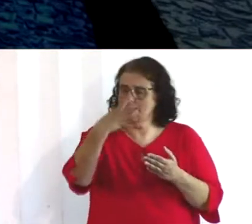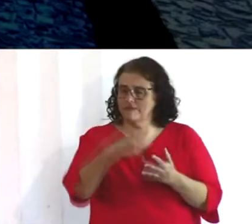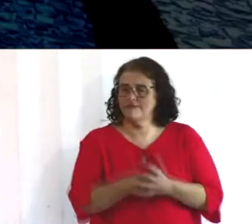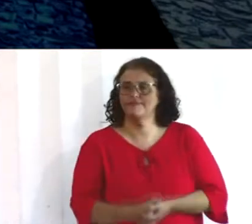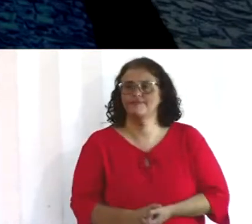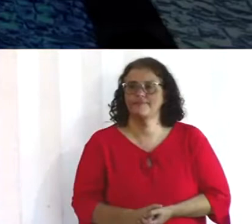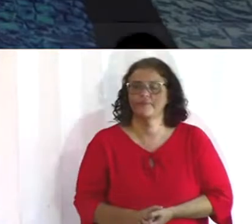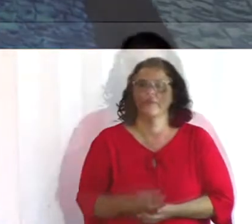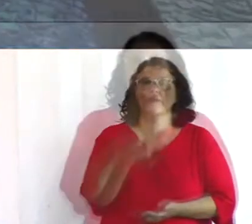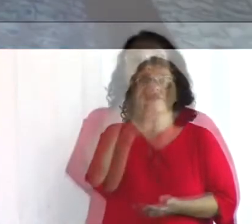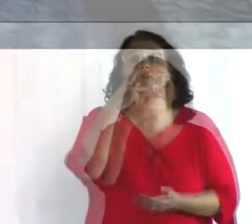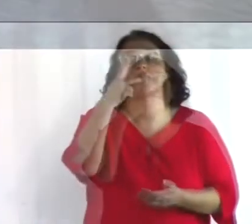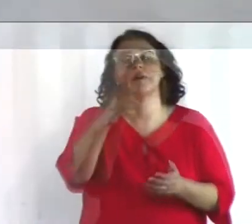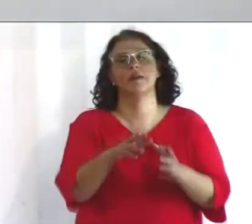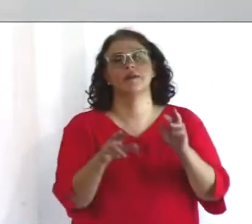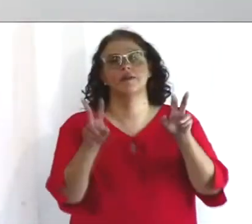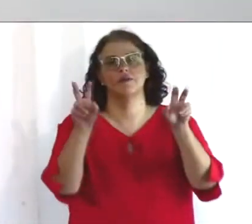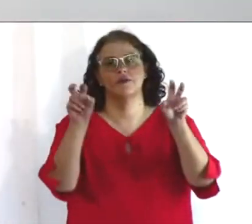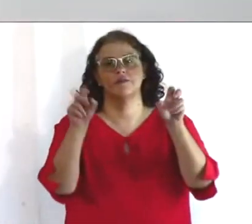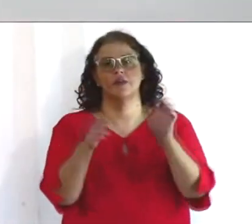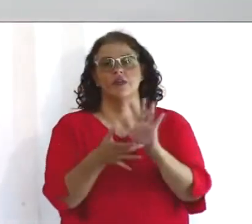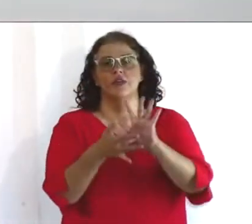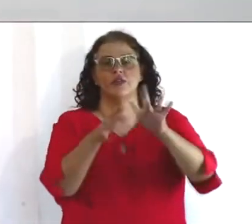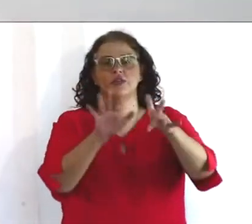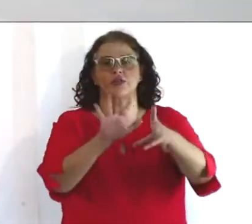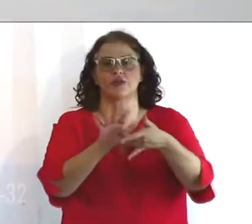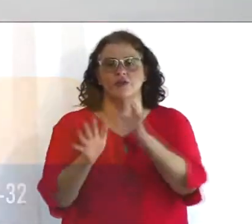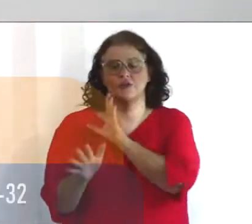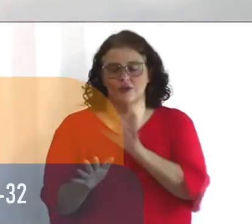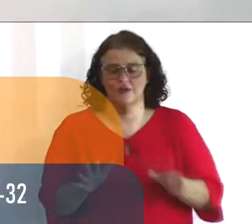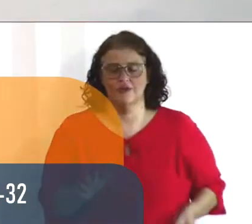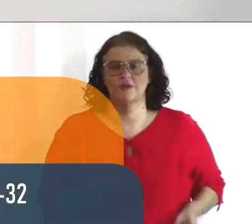falar sobre Jesus Cristo e o poder da cura.